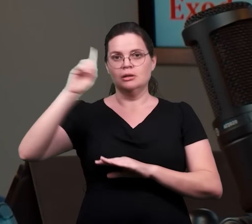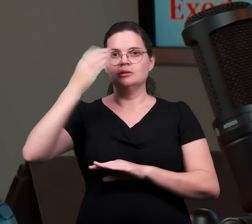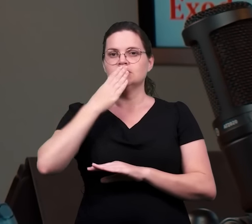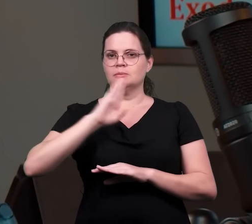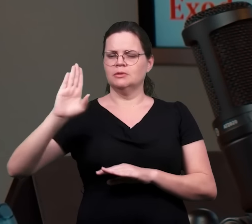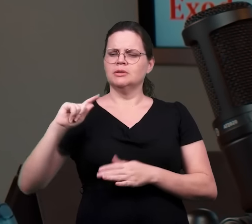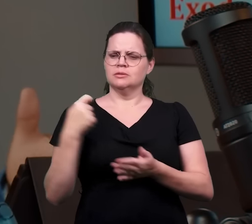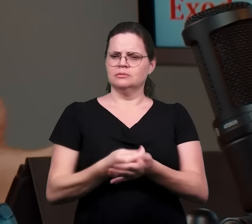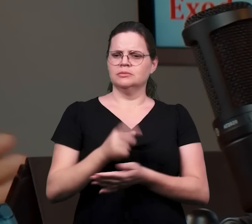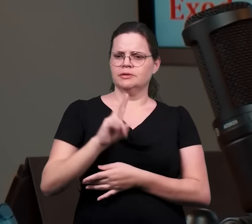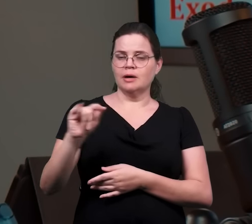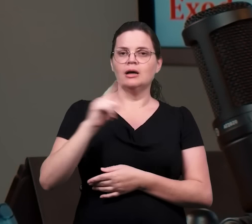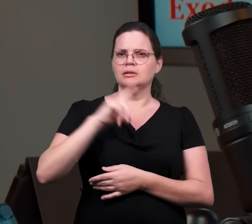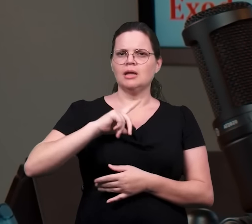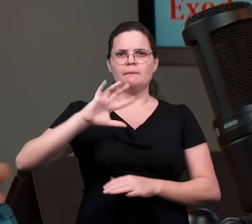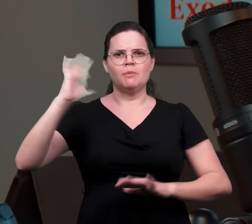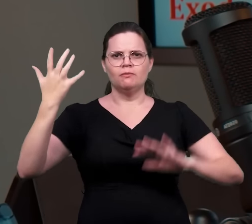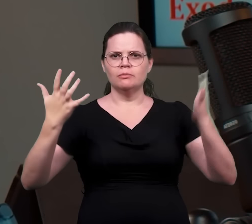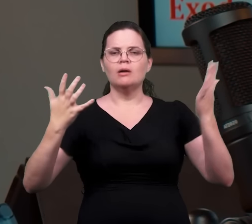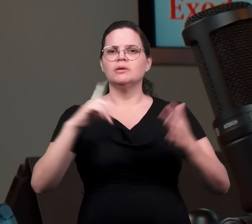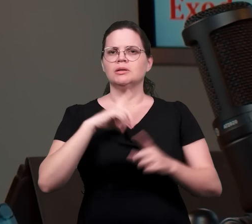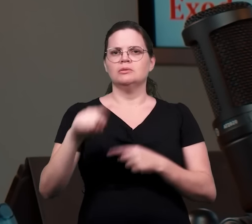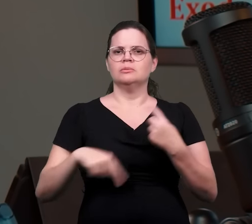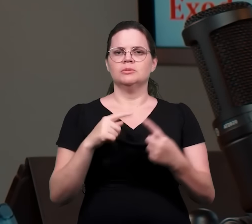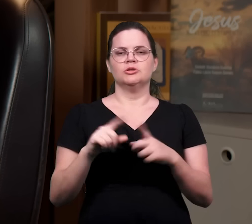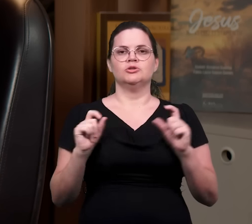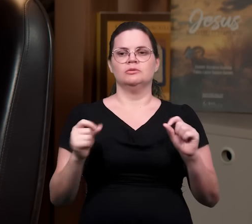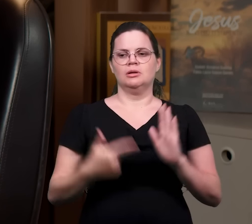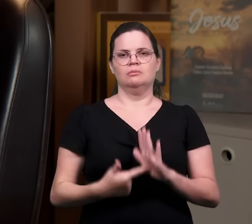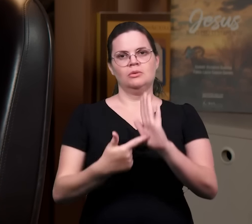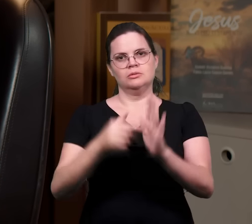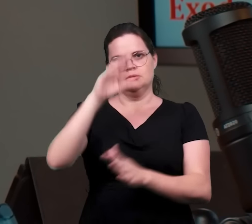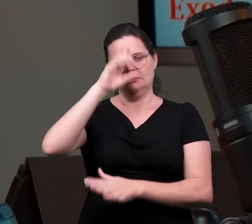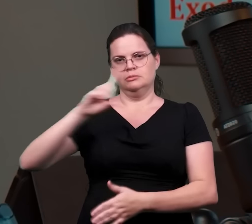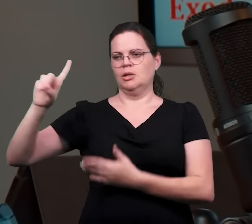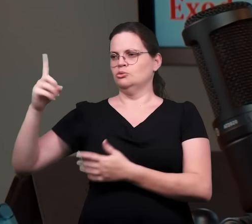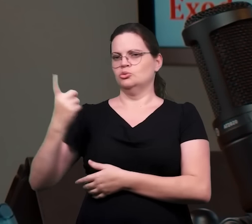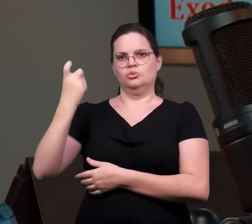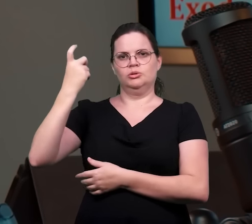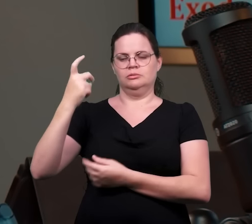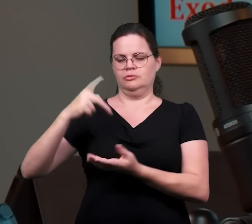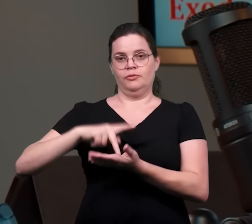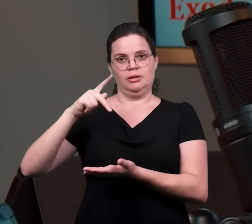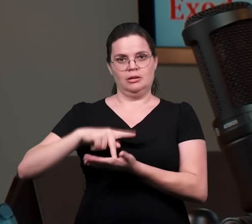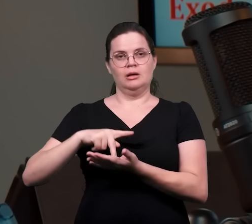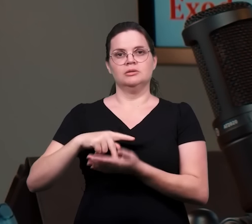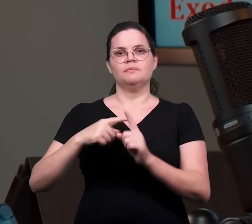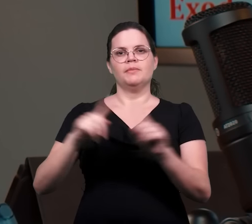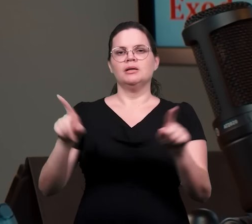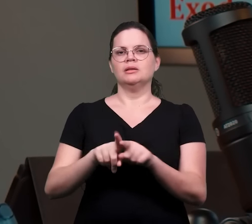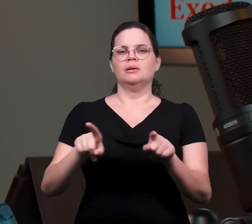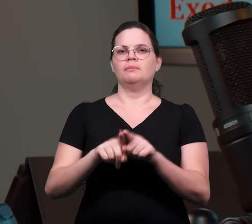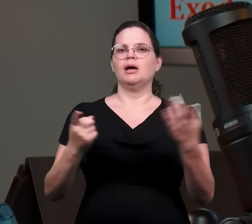a sua promessa. E vem os sinais. E os sinais têm esse objetivo, de mostrar que existe um Deus único e verdadeiro, mas